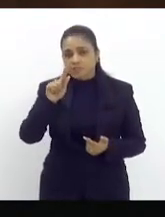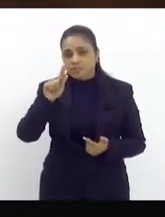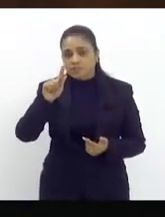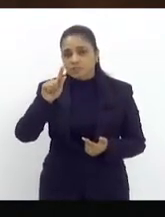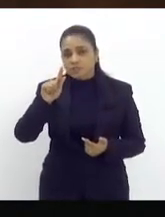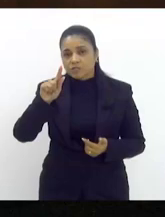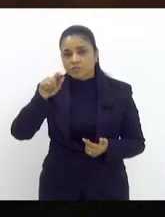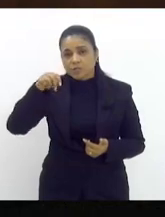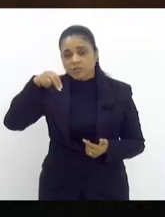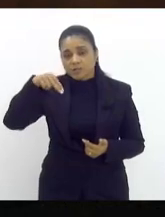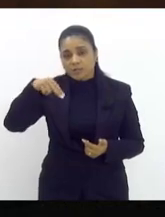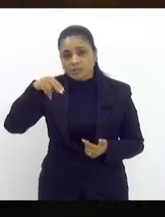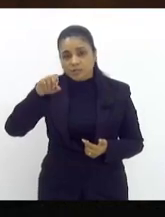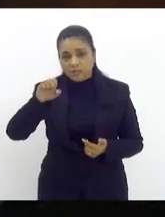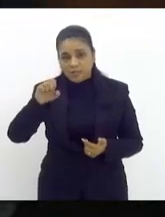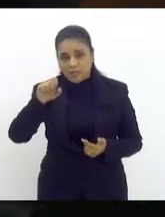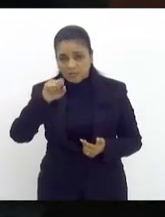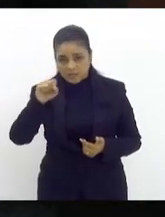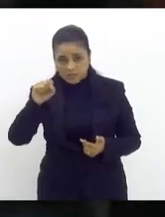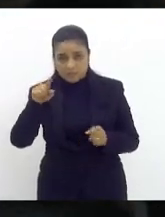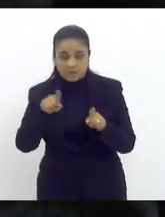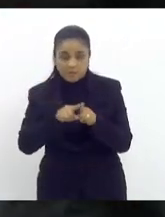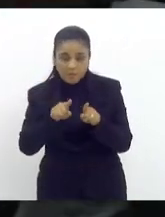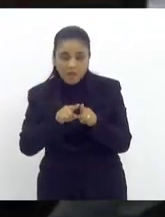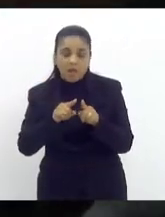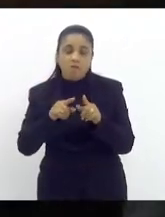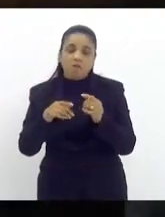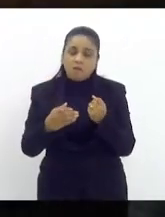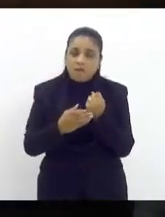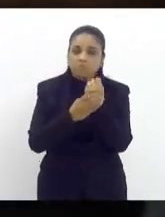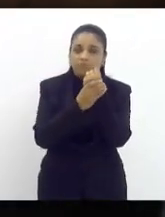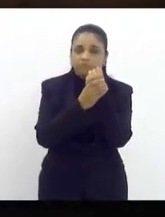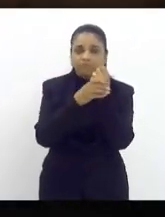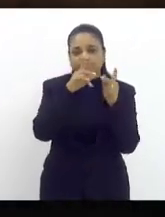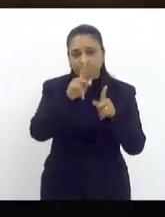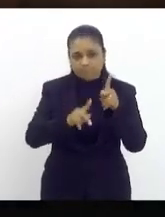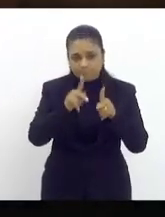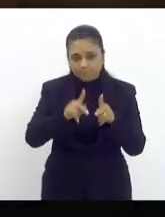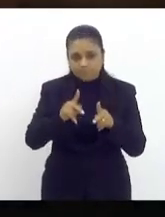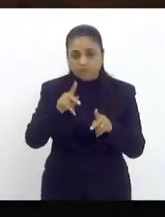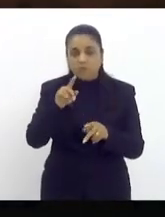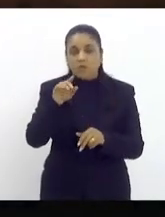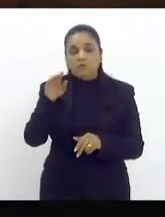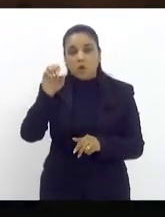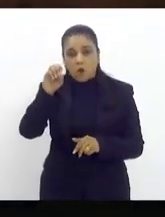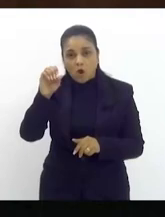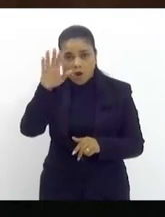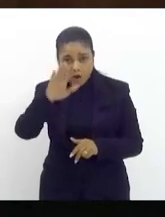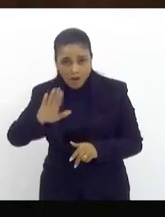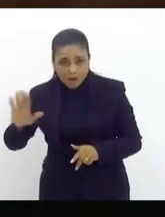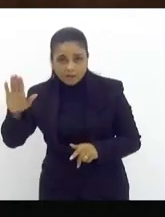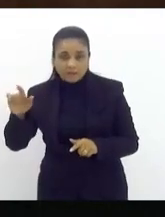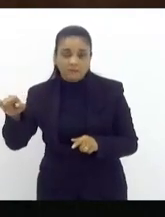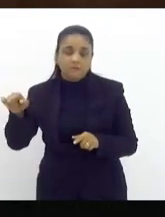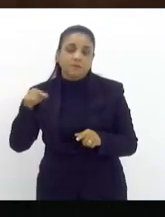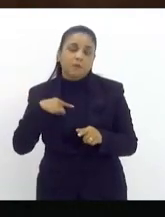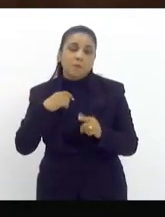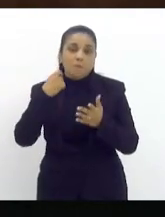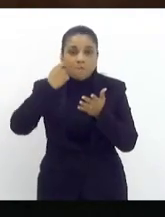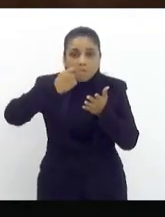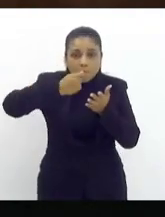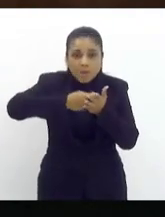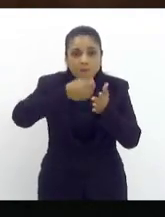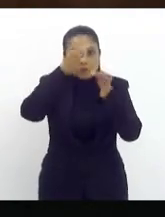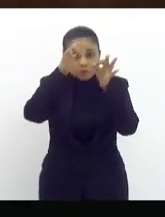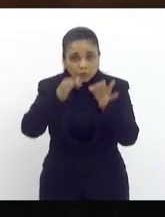sentido, garantindo, principalmente à população da Zona Oeste, que haja um pagamento justo. Eu mesmo já me coloquei